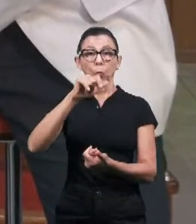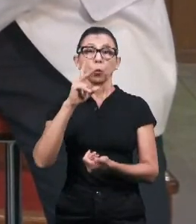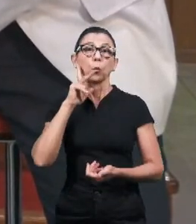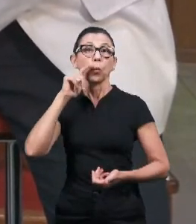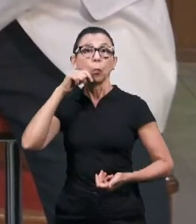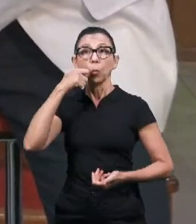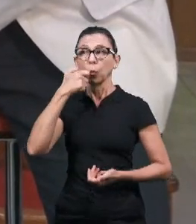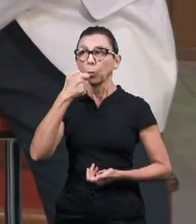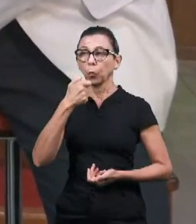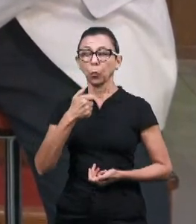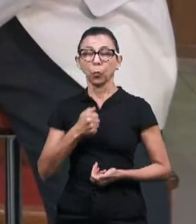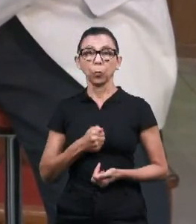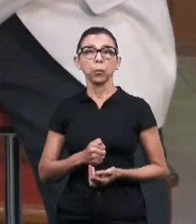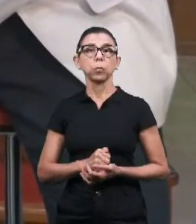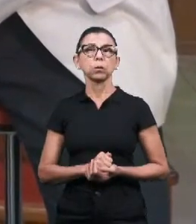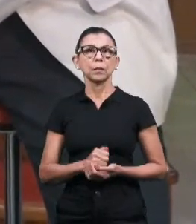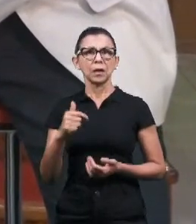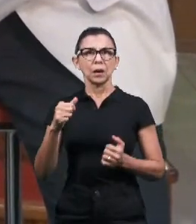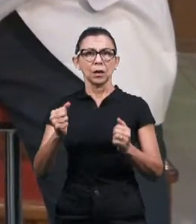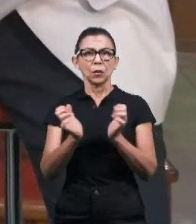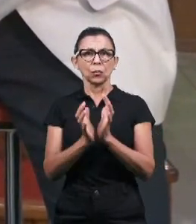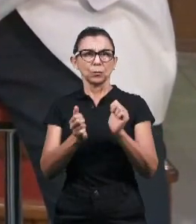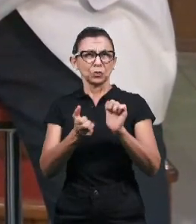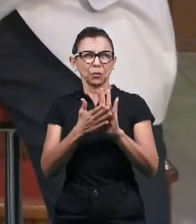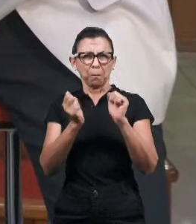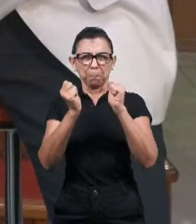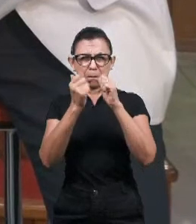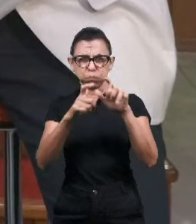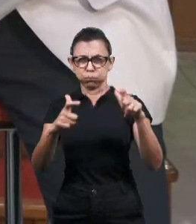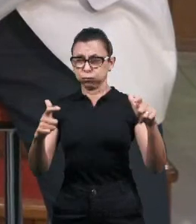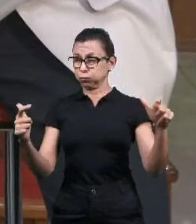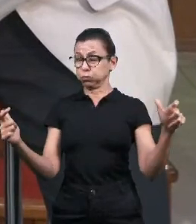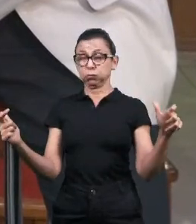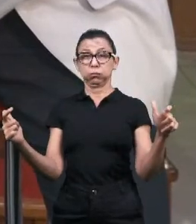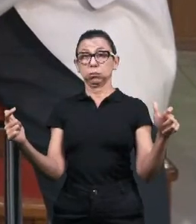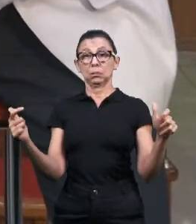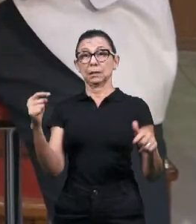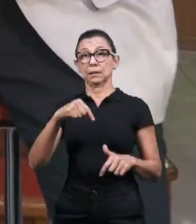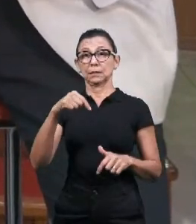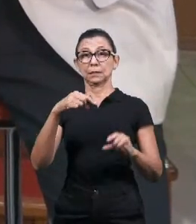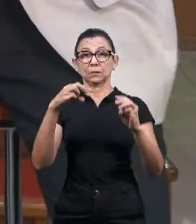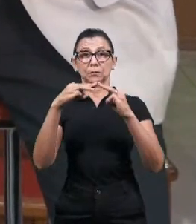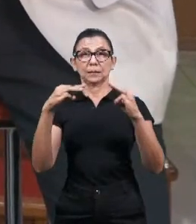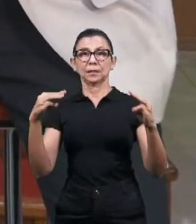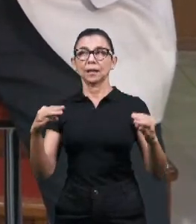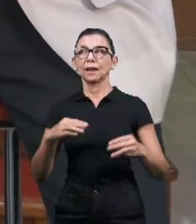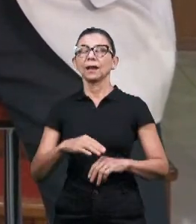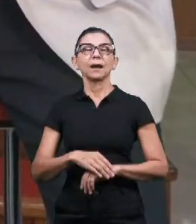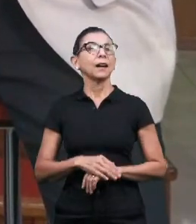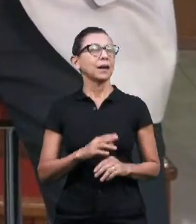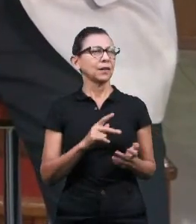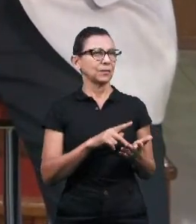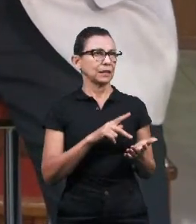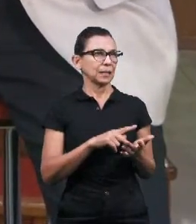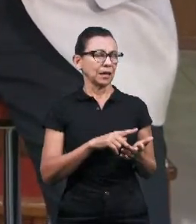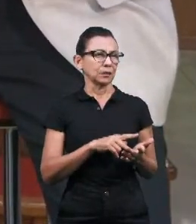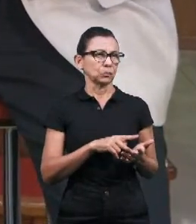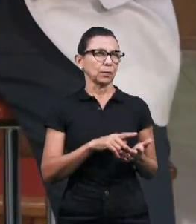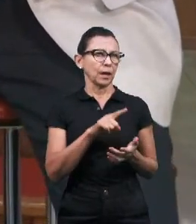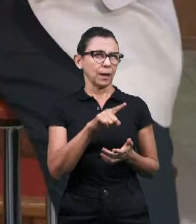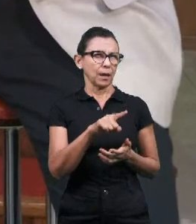né, do grupo de louvor, porque tinha muita gente aqui do grupo de louvor naquele dia. Aquele dia foi aberto uma exceção, porque era